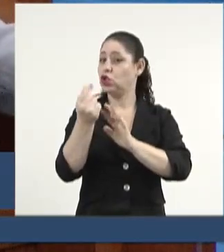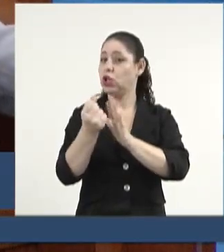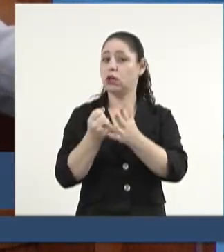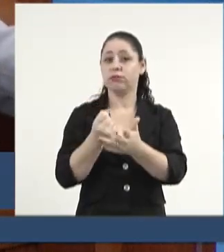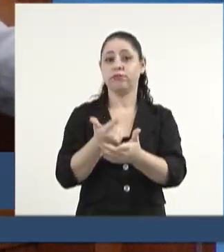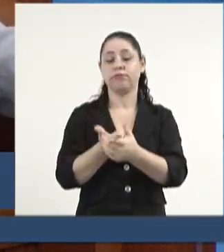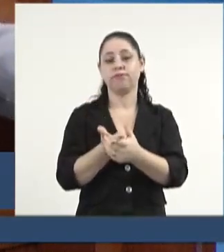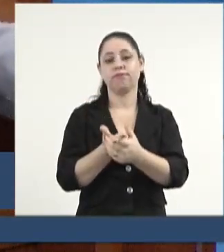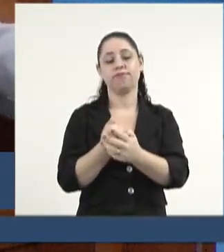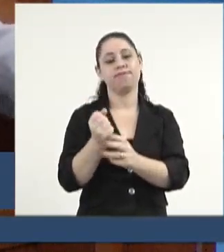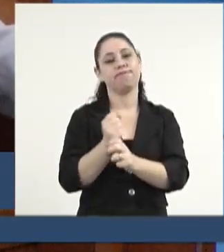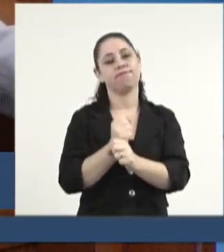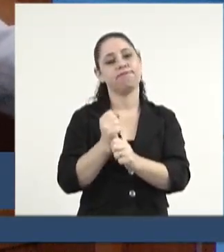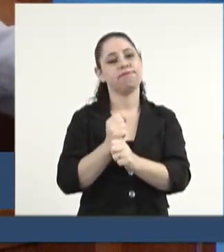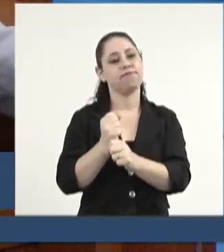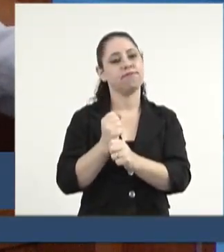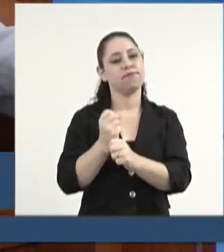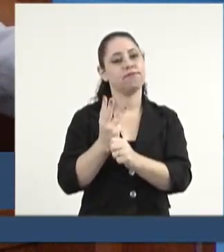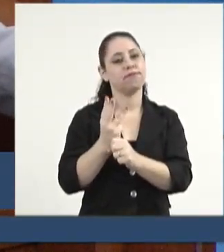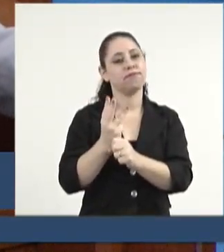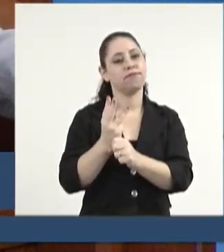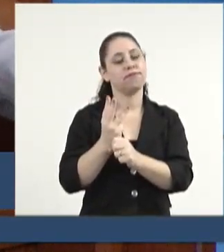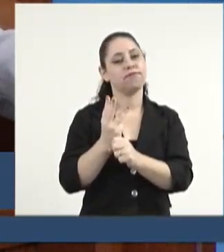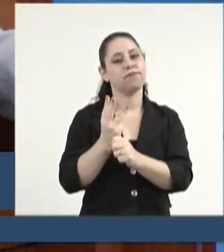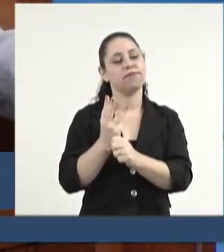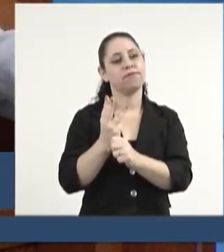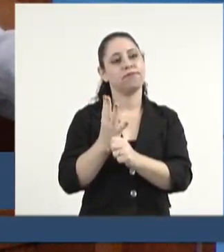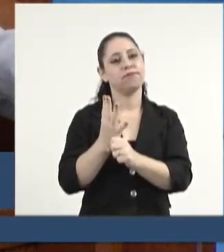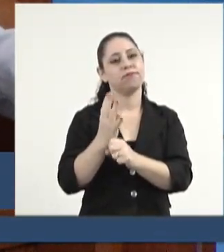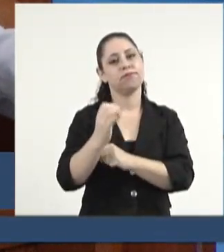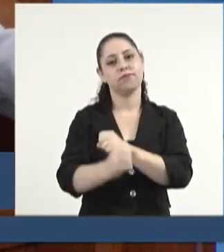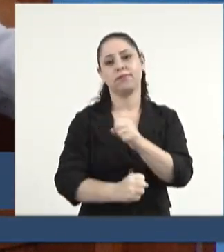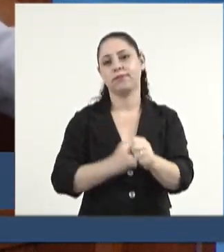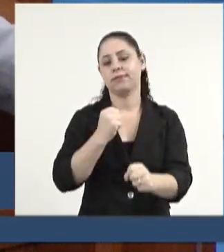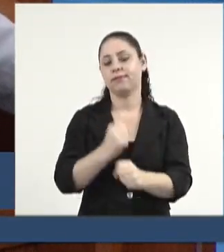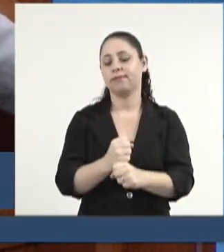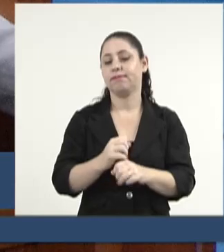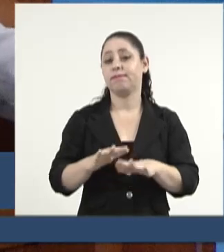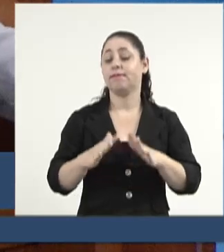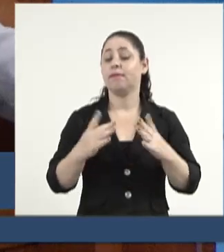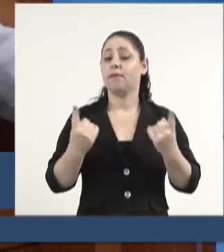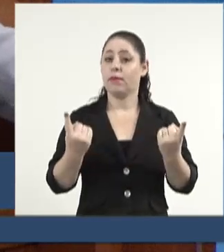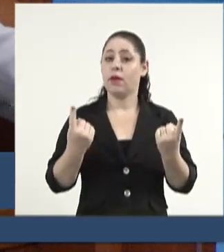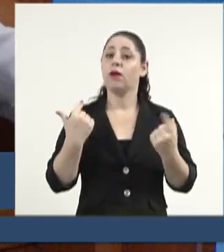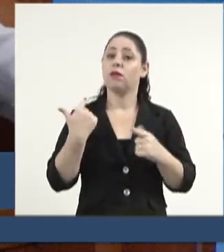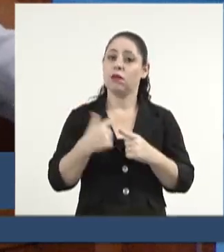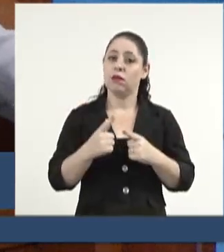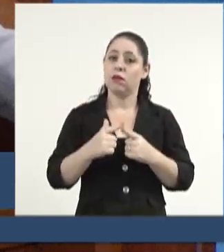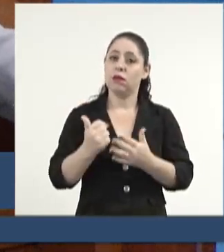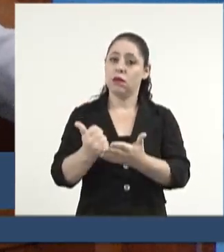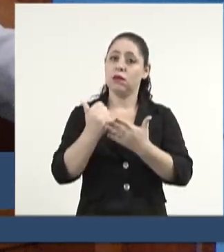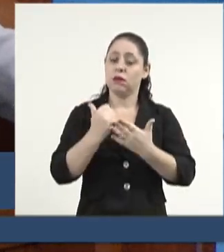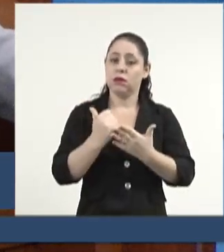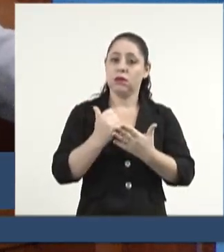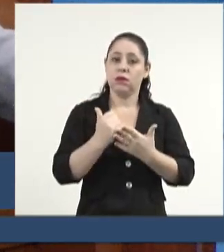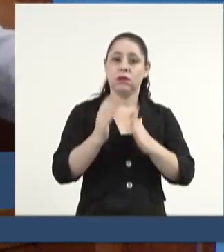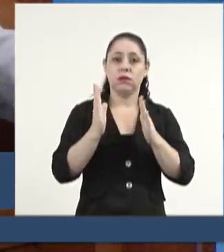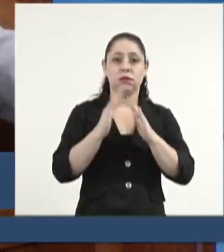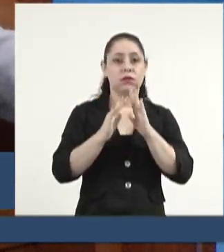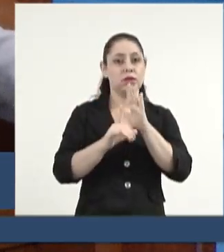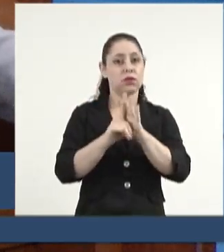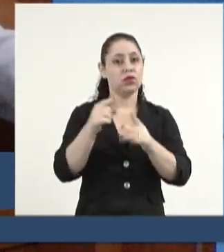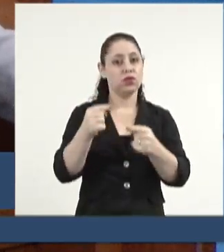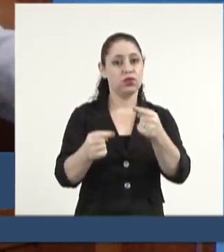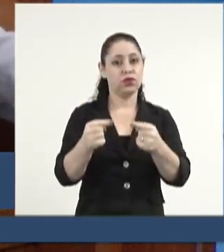longo desses últimos 3, 4 anos. Mas, enfim, é um problema, nós temos que trazer, a Casa tem feito